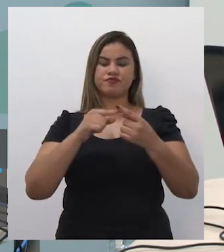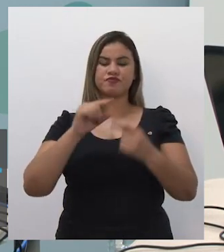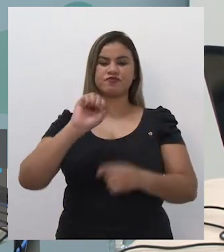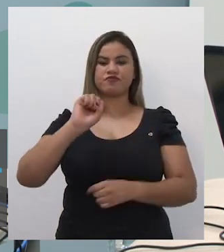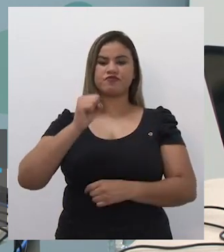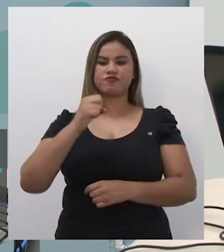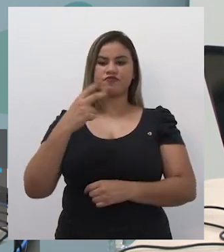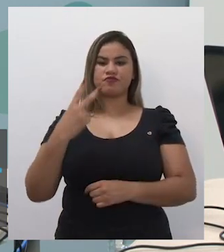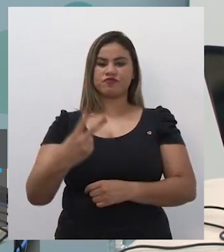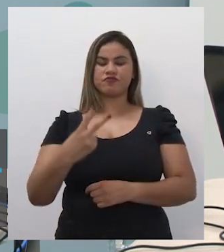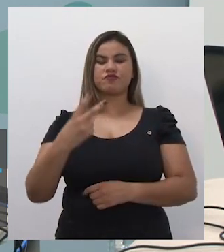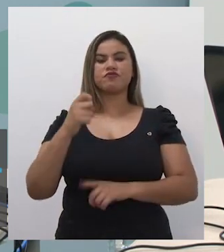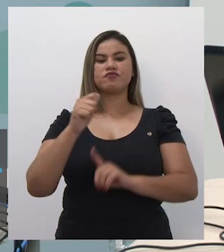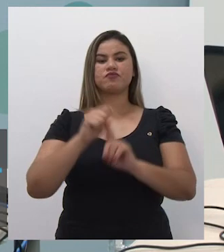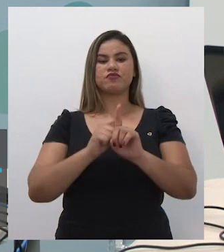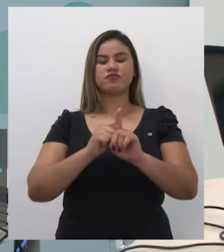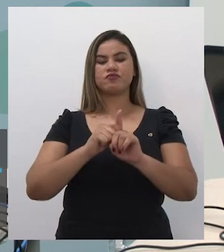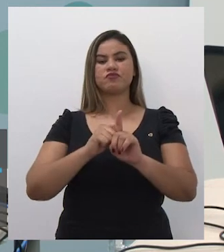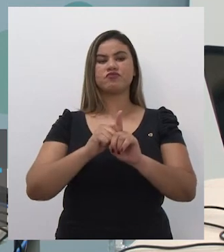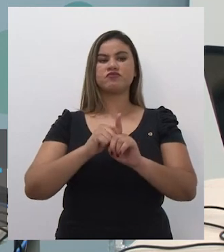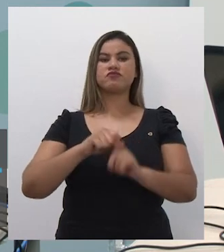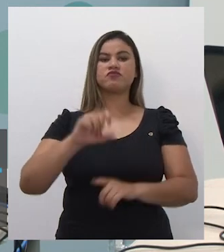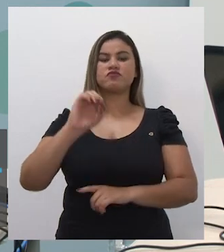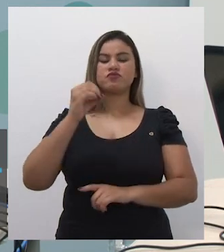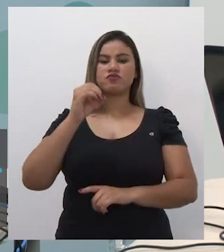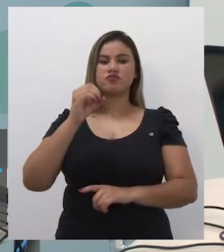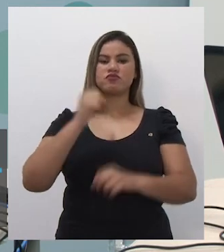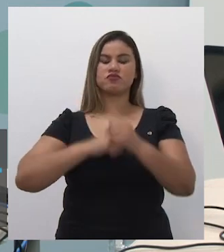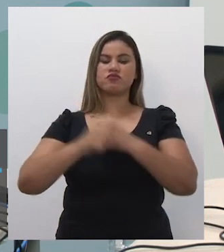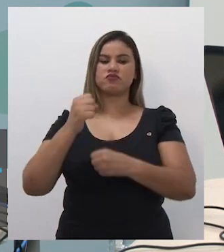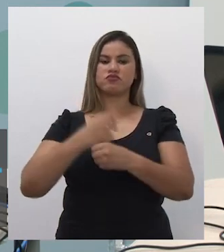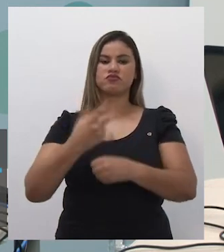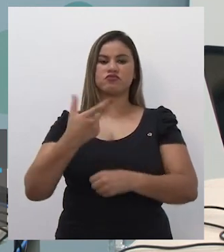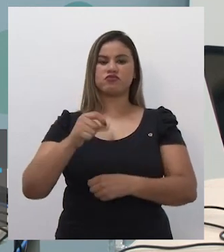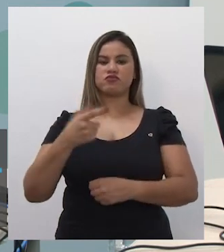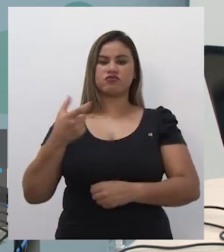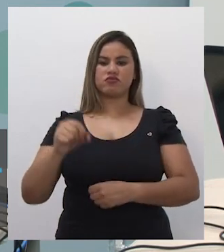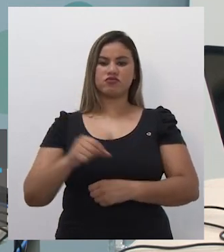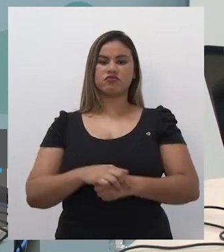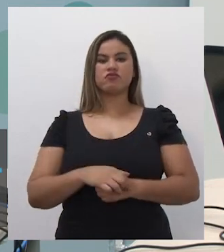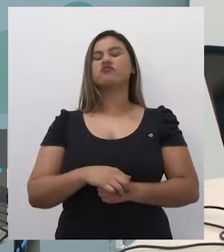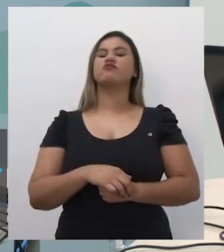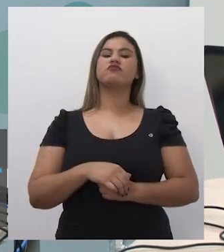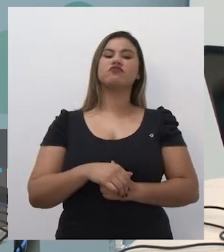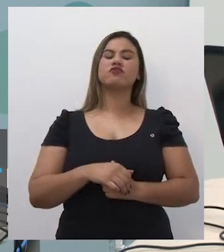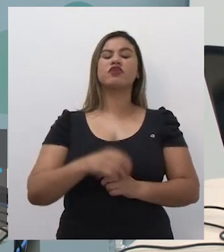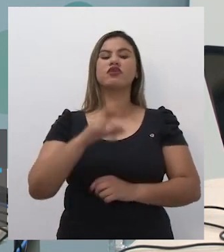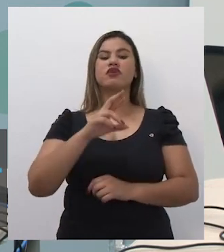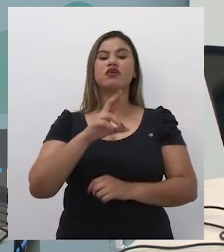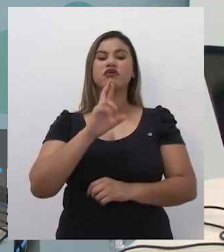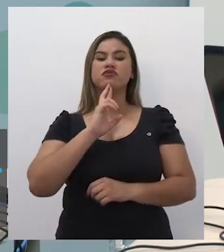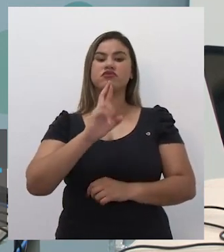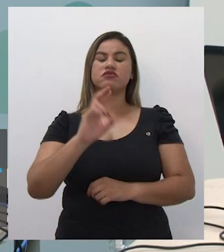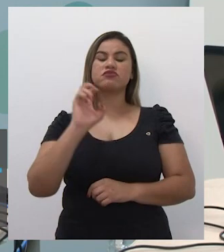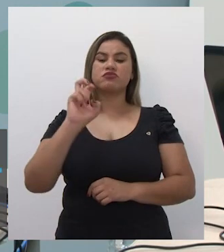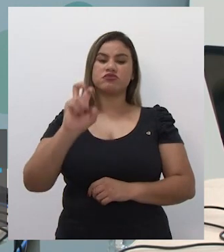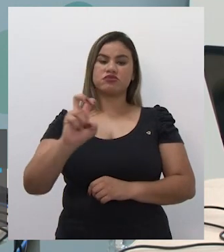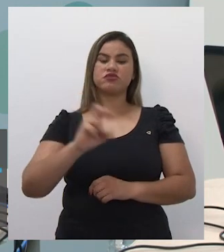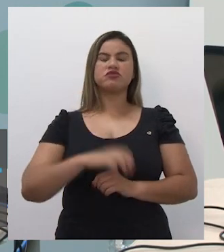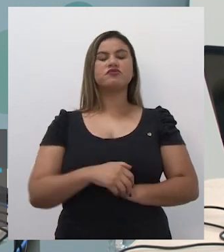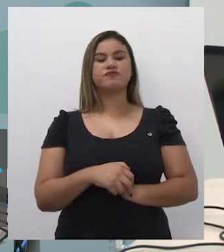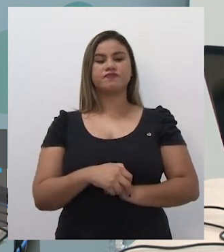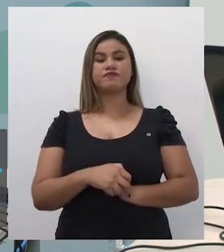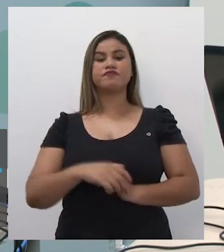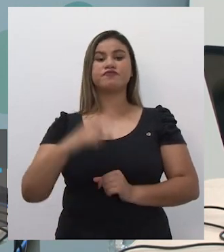82, de 10/11/2020, né? Também a resolução 95, de 18/12/2020, tá? E aí nós temos